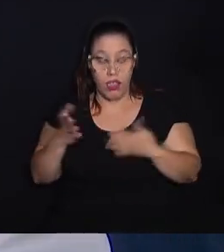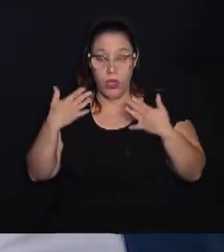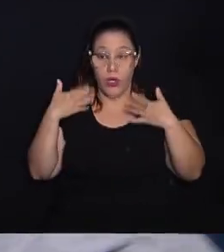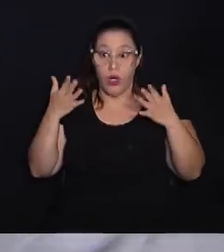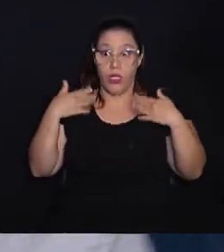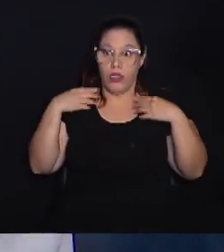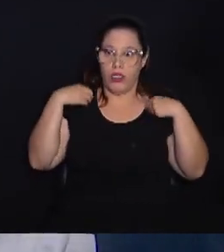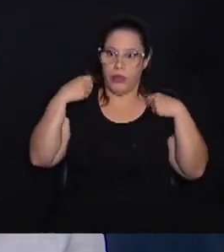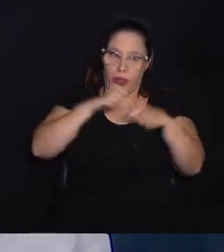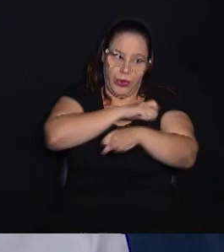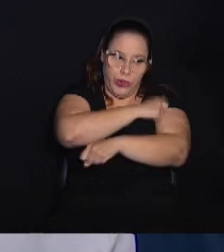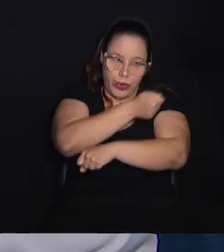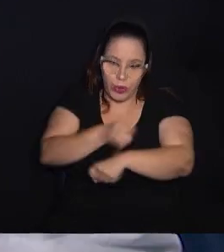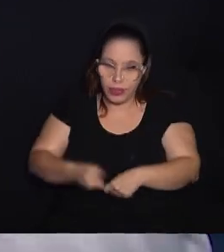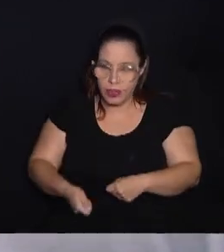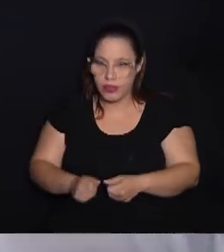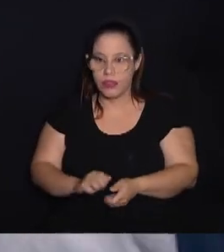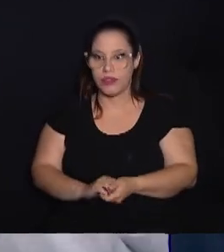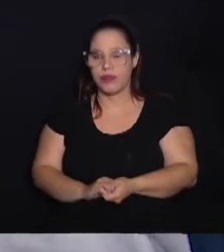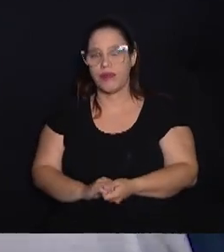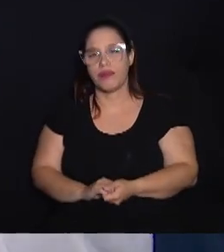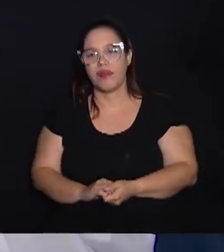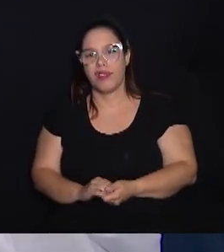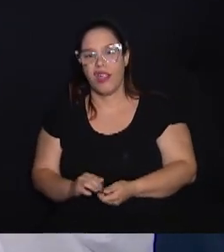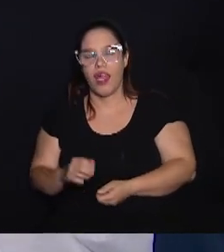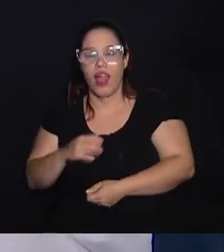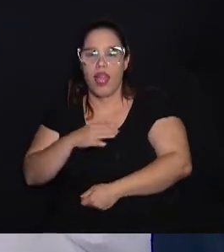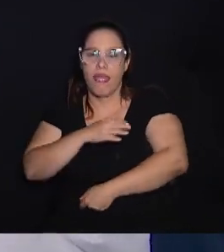E diminuindo o número de agasalhos. Se mantendo